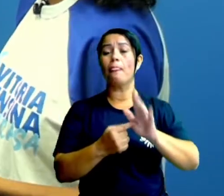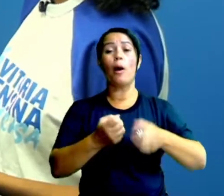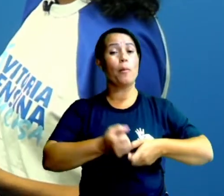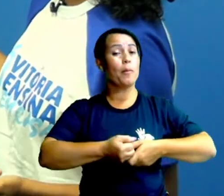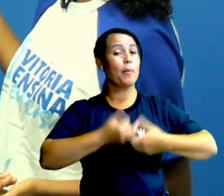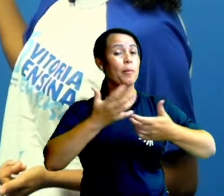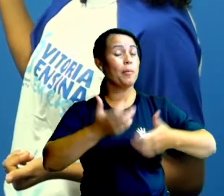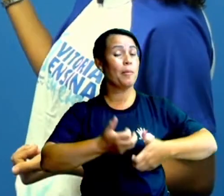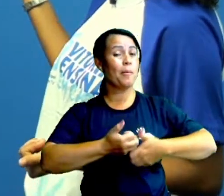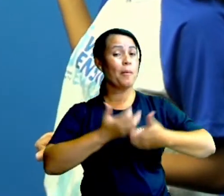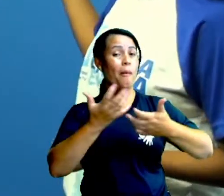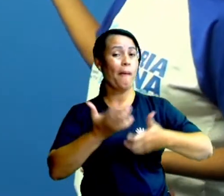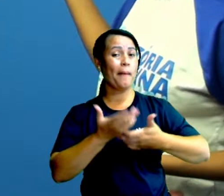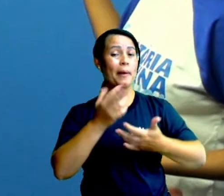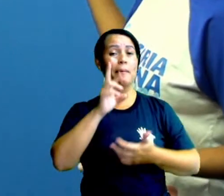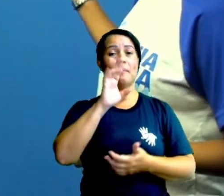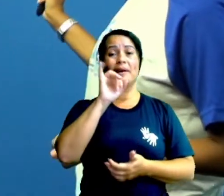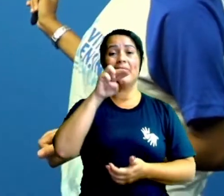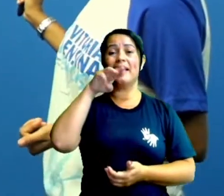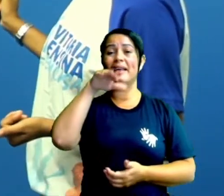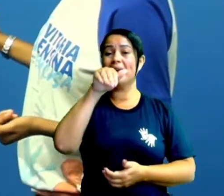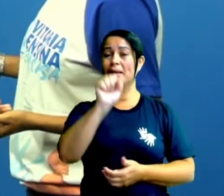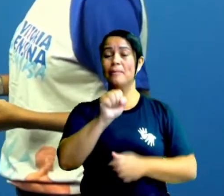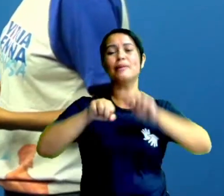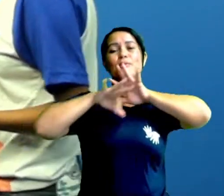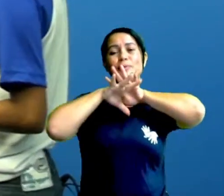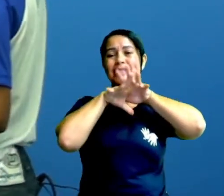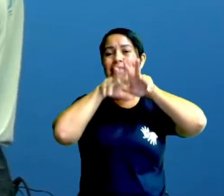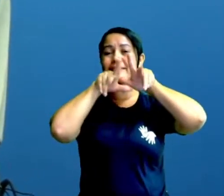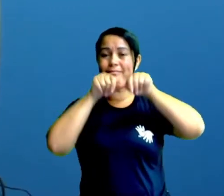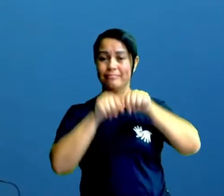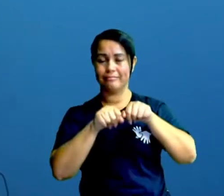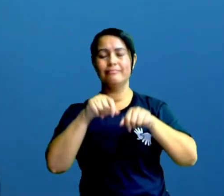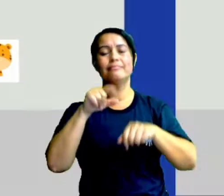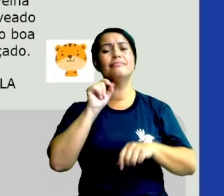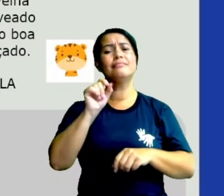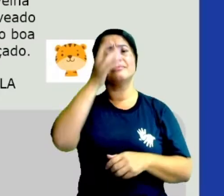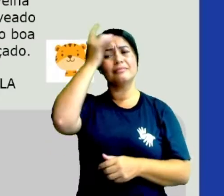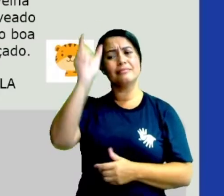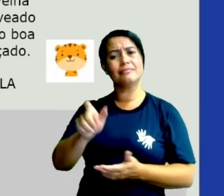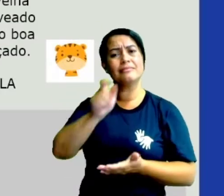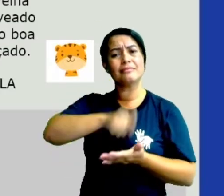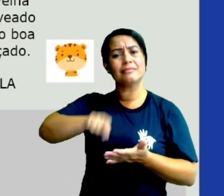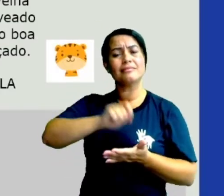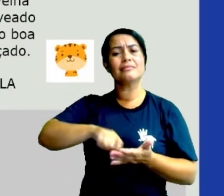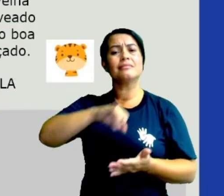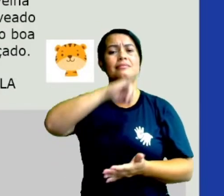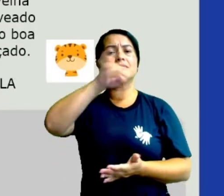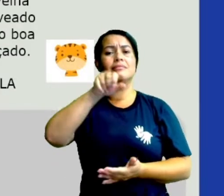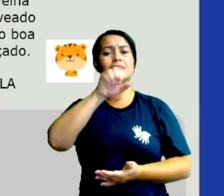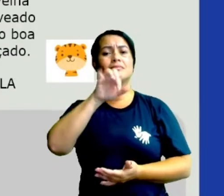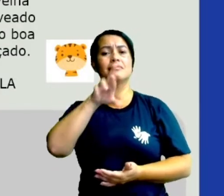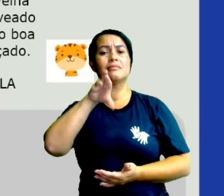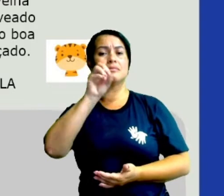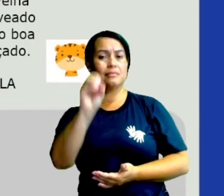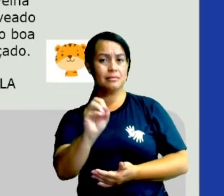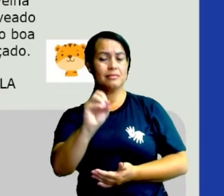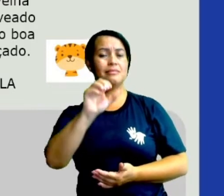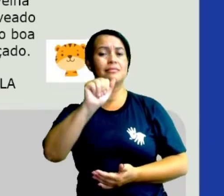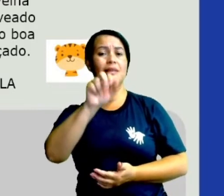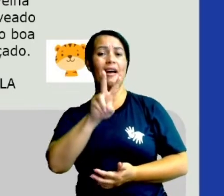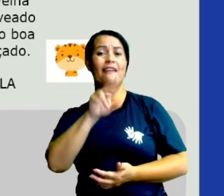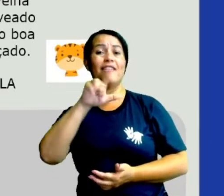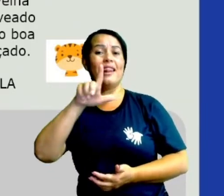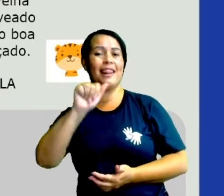poema intitulado rima dos bichos quem escreveu ele foi Jairo Ávila